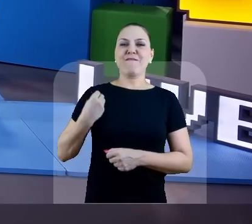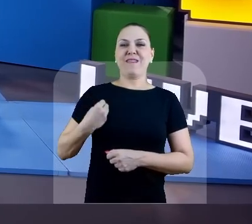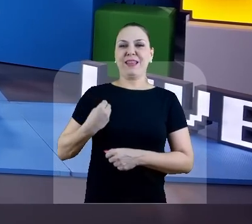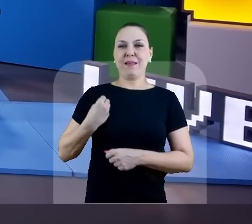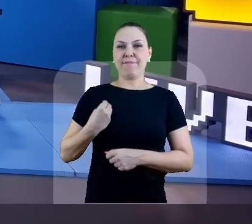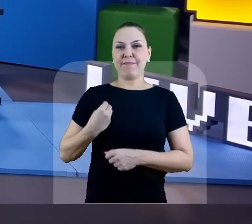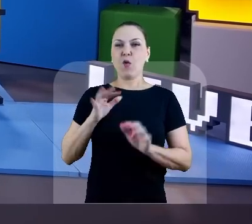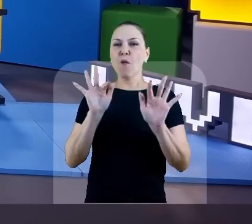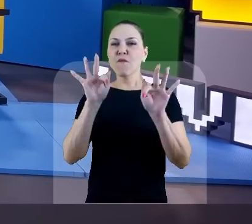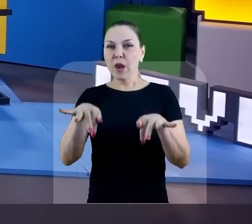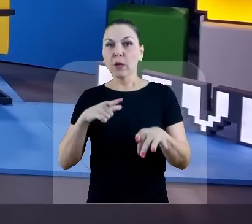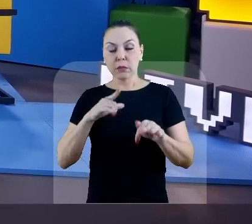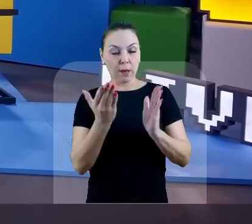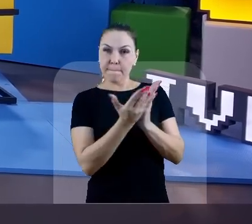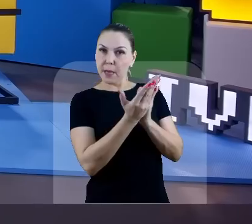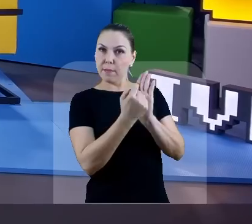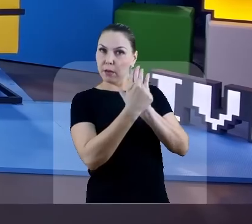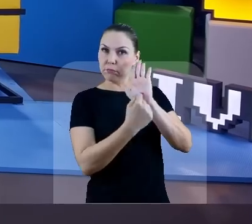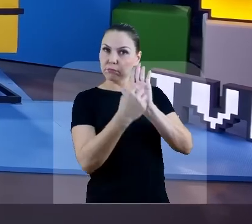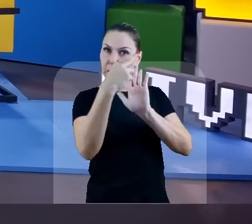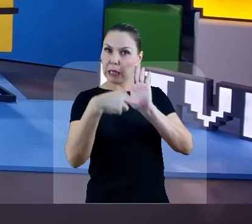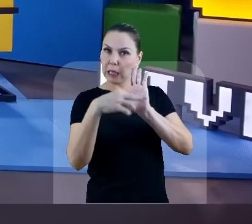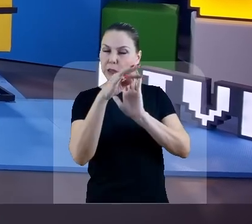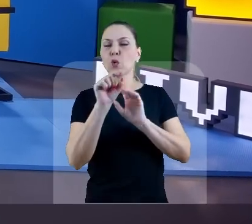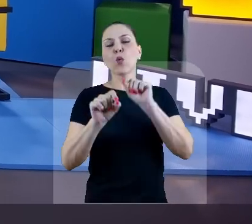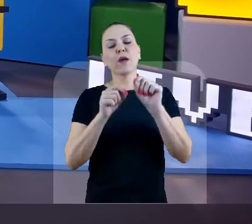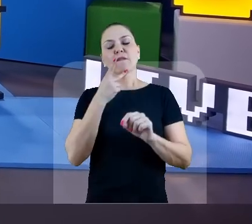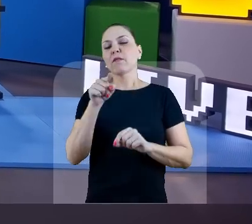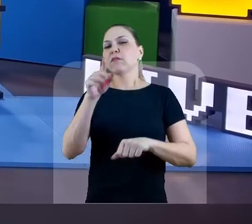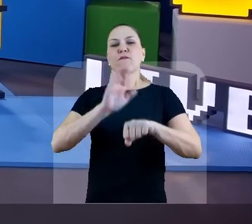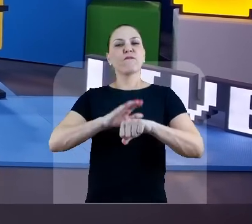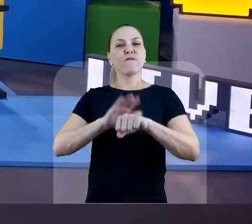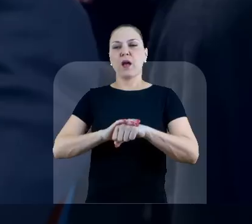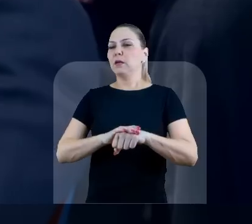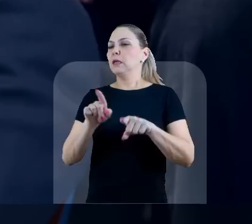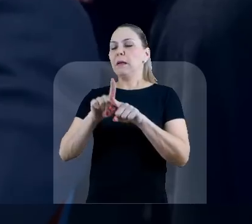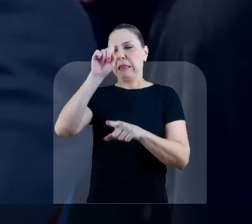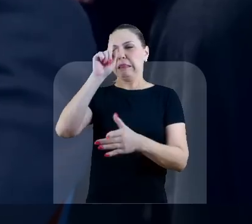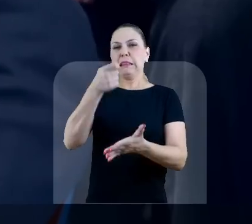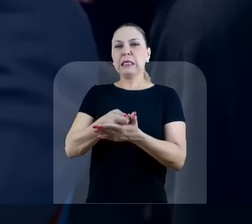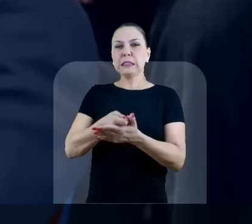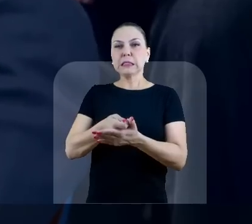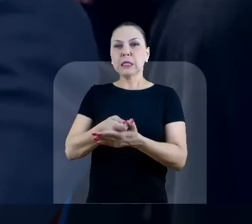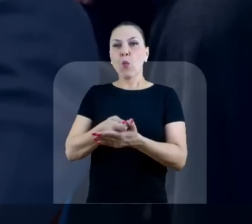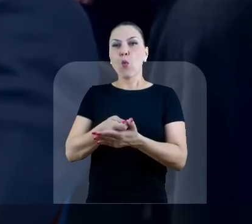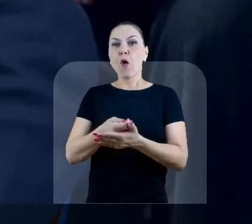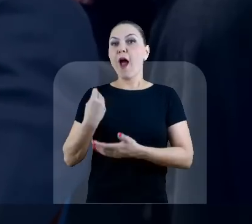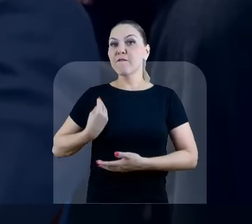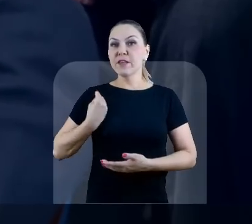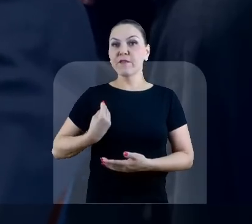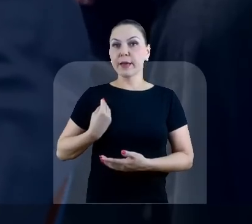lá. E tem uma passagem bíblica que diz mais ou menos o seguinte: não haja, não tome decisões como se você